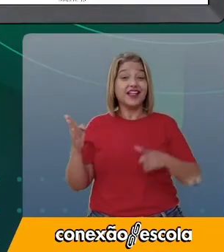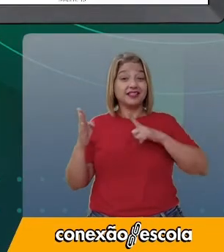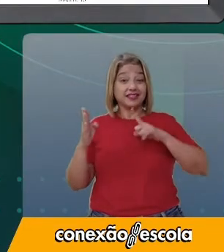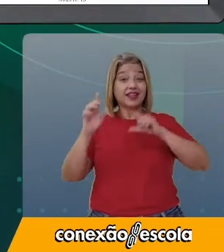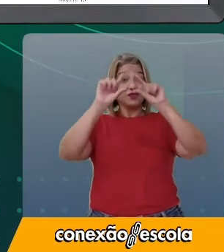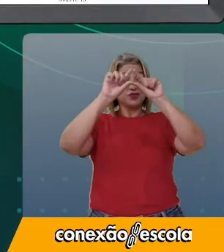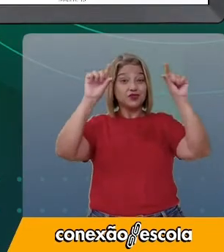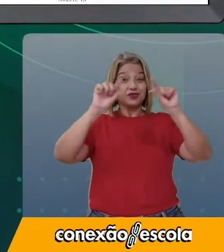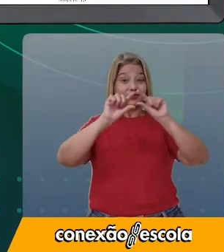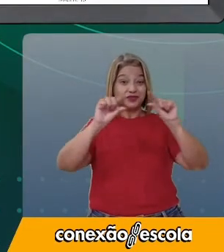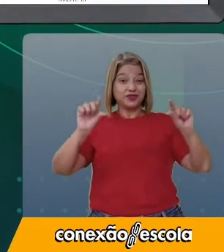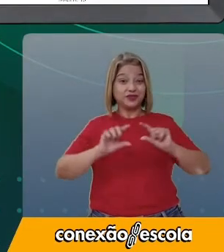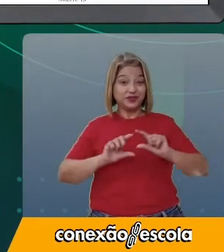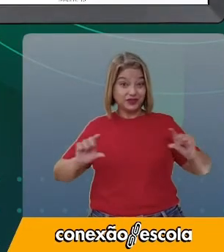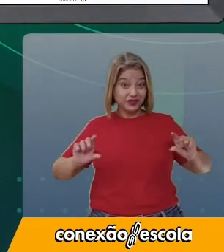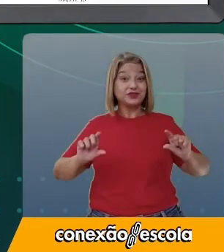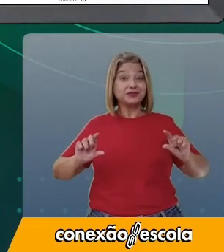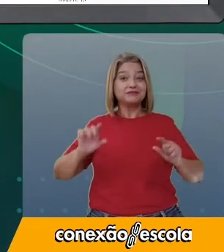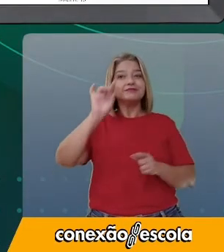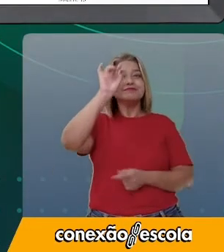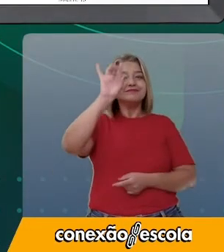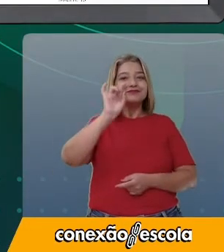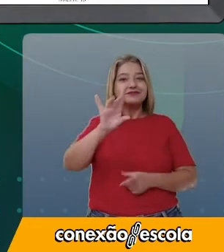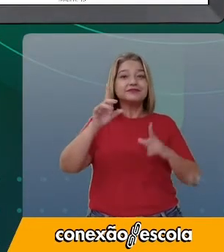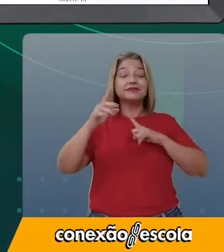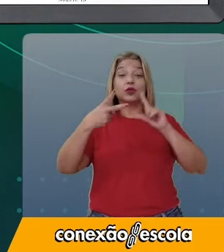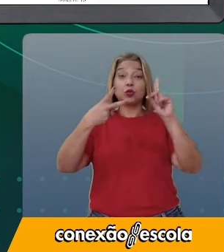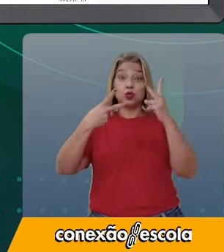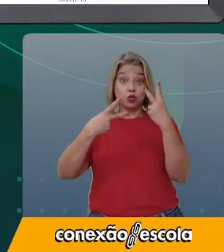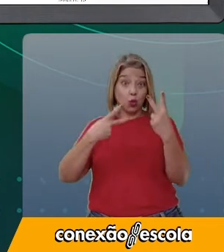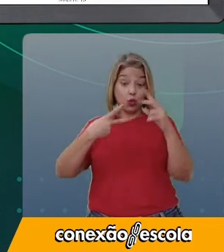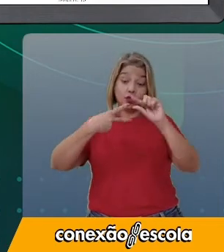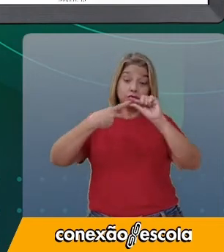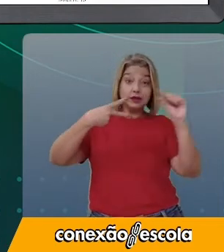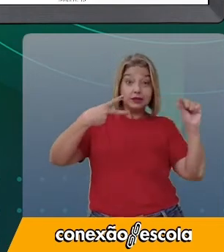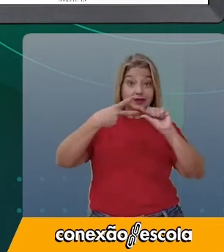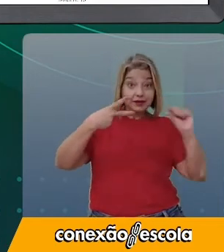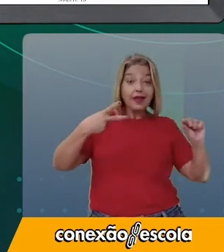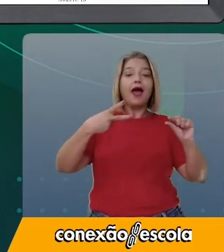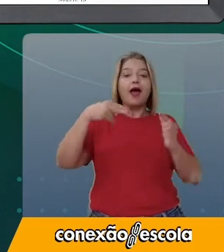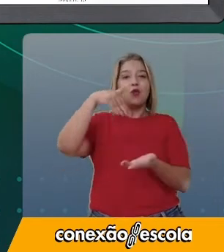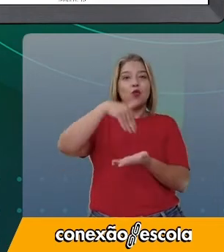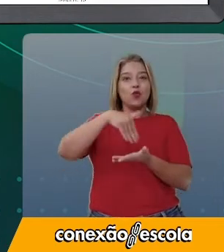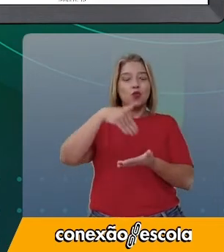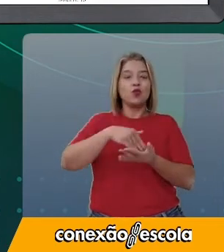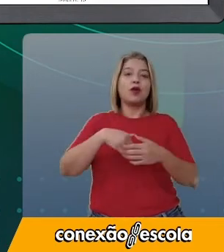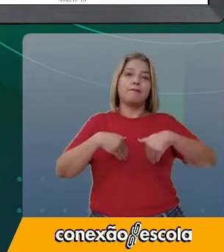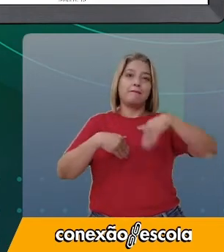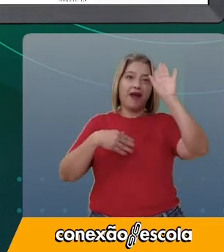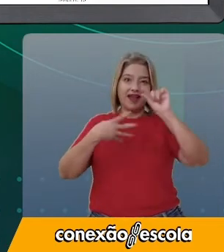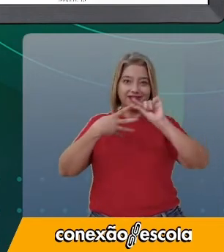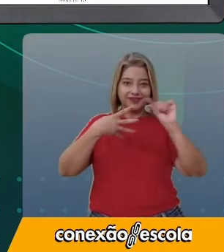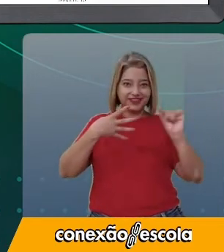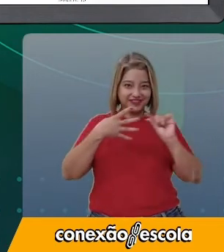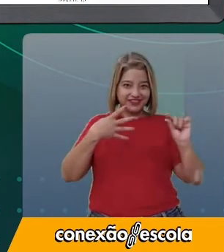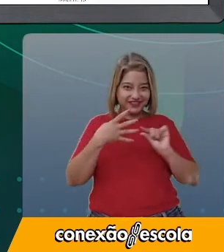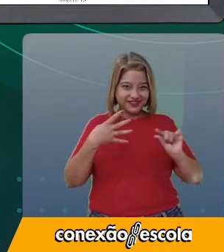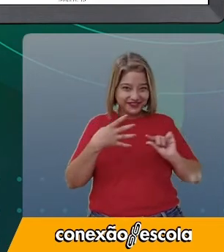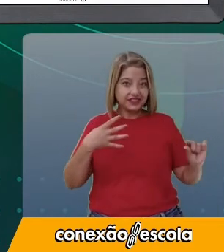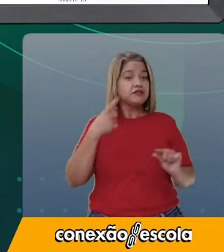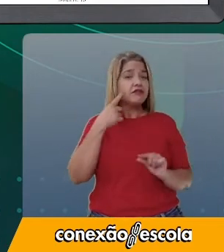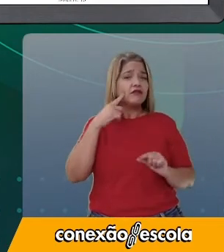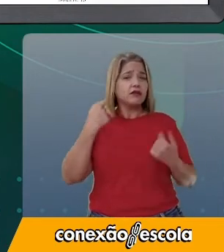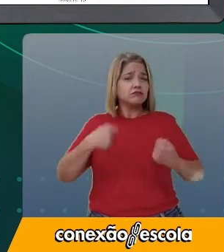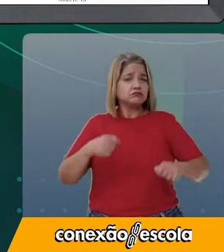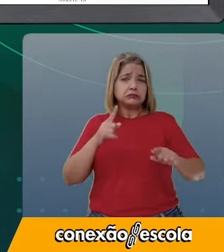estrofes. Então, em cada estrofe aqui, tem 2 versos. Só a última estrofe que tem mais versos. Tá vendo como não é uma